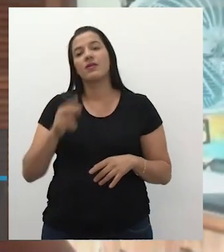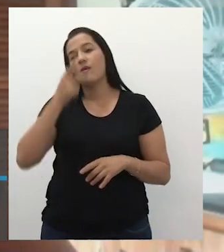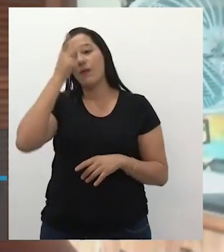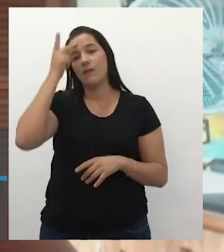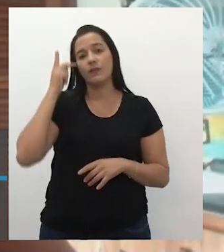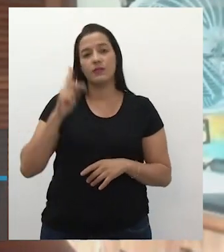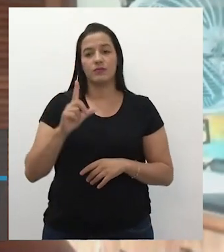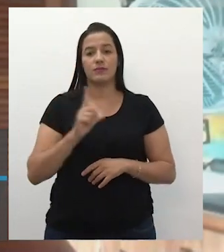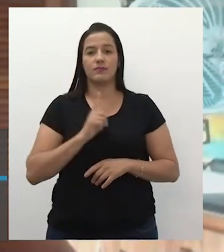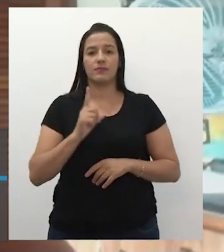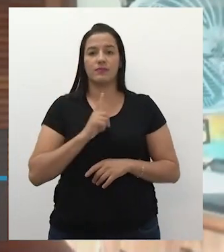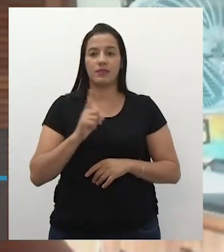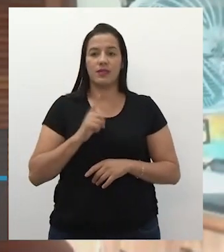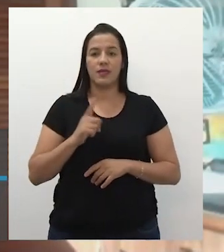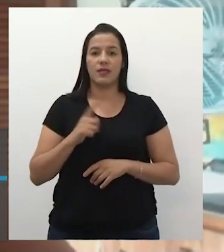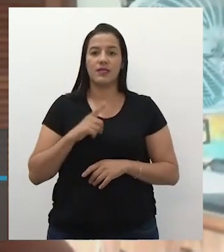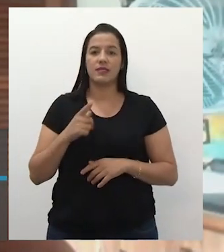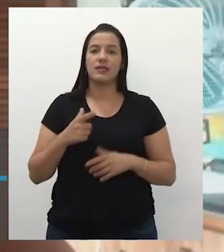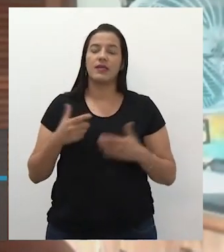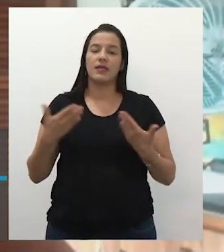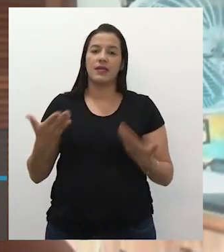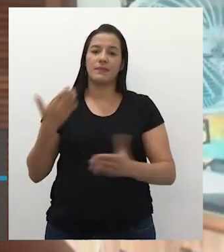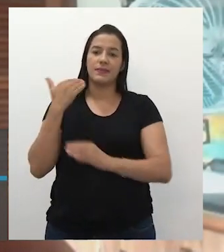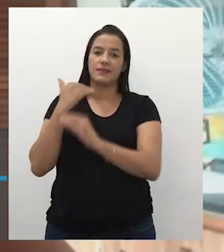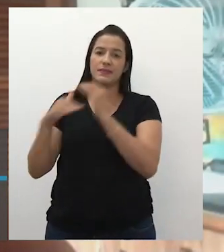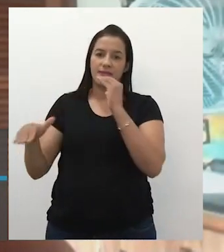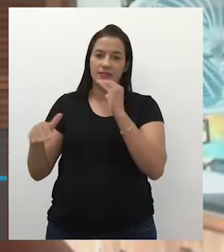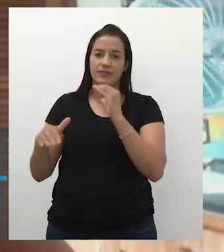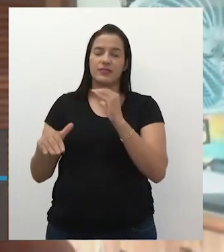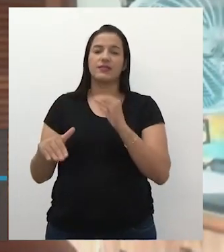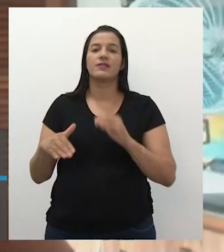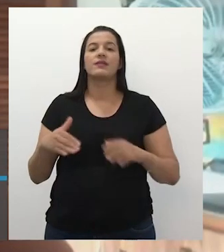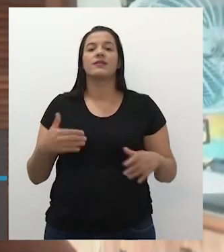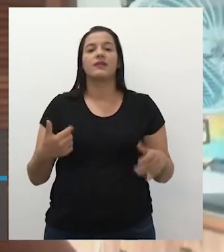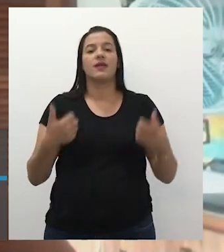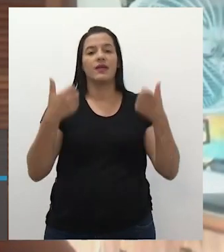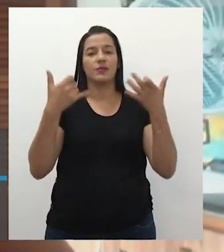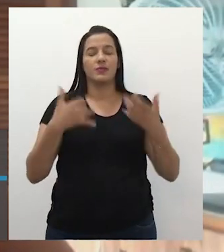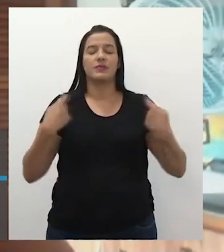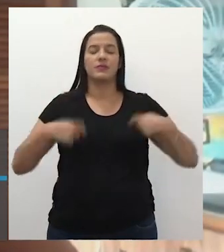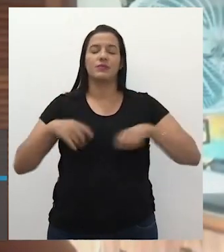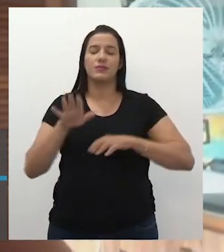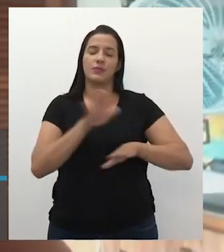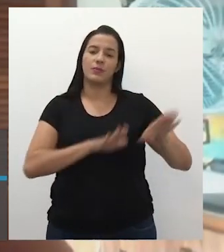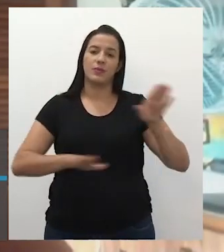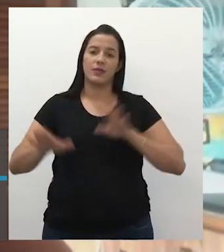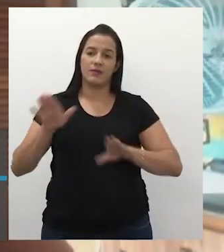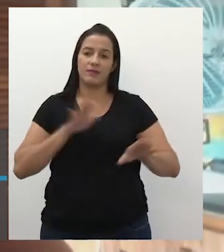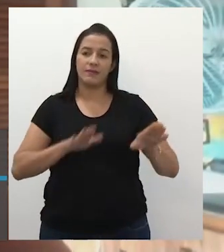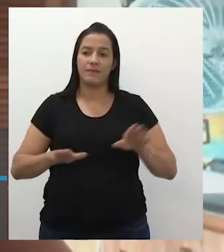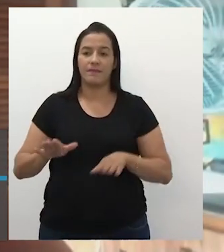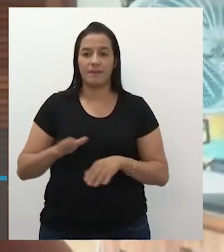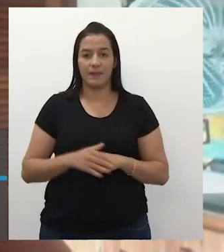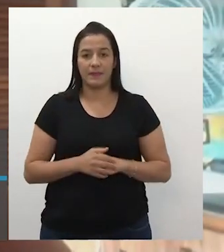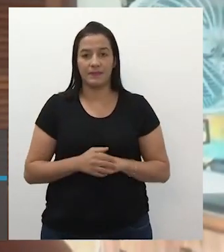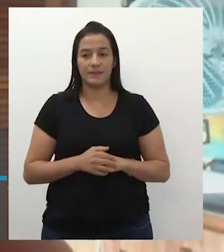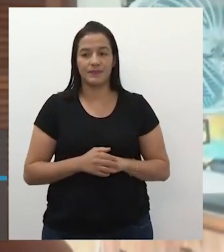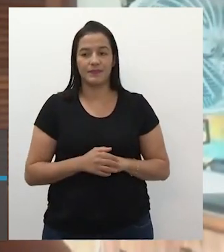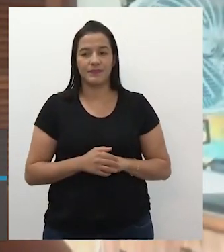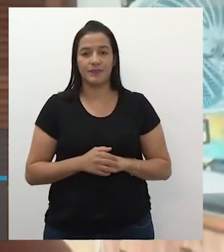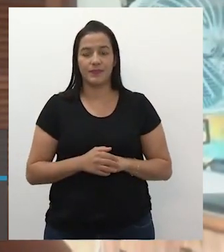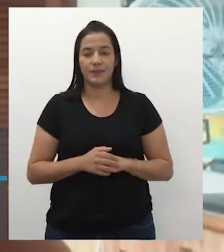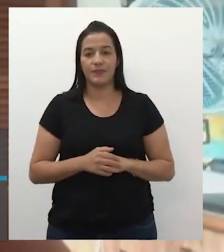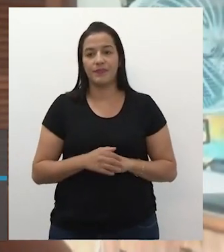está passando essa mensagem, elas precisam ser ainda mais cuidadosas, ainda mais descritivas.